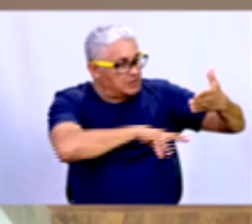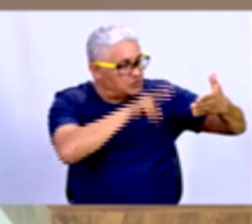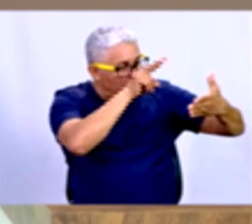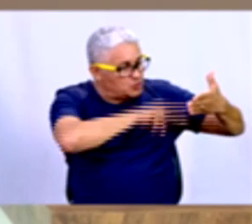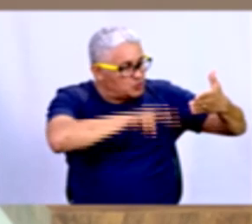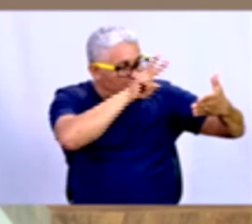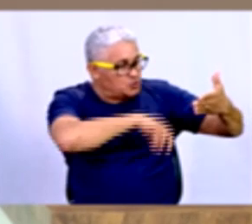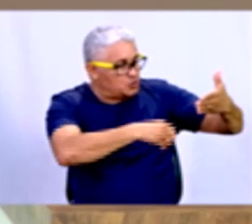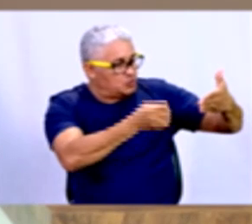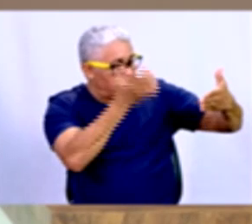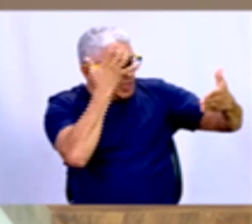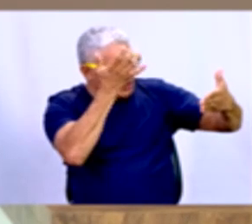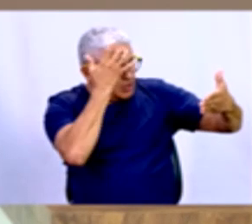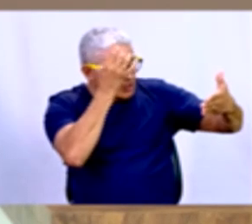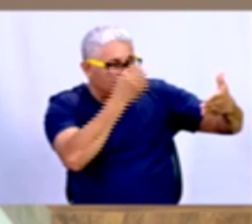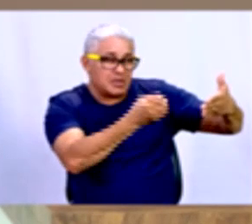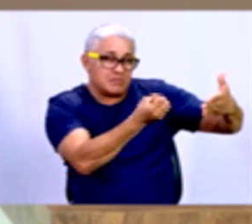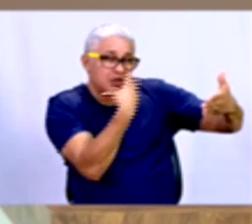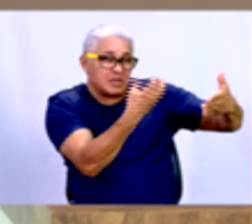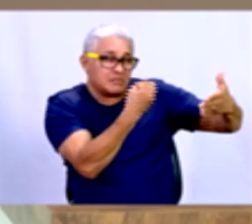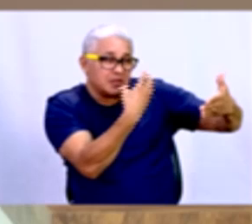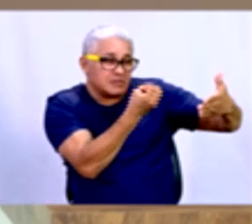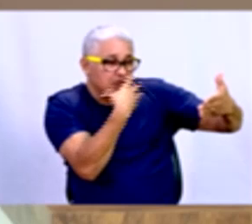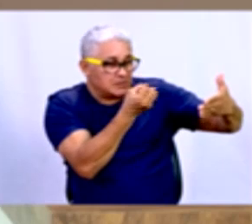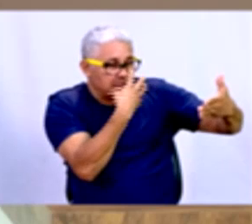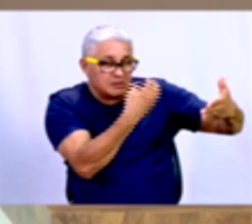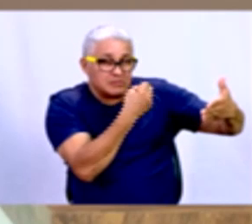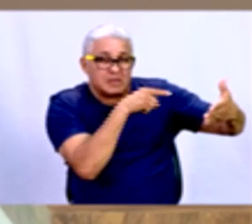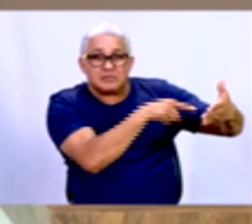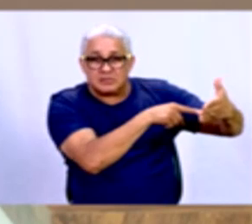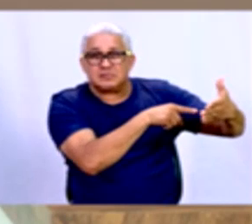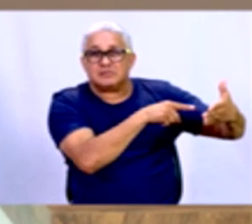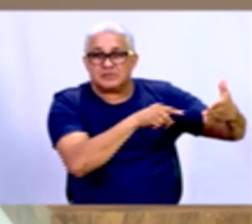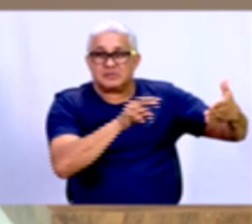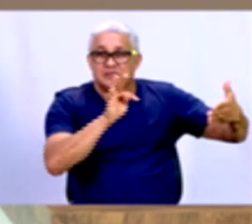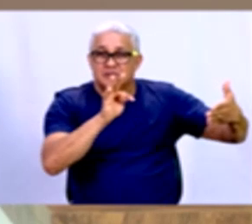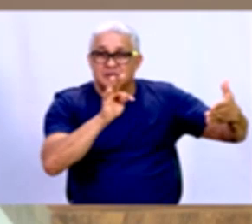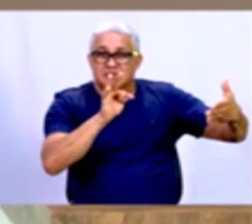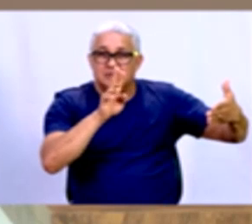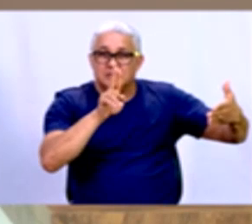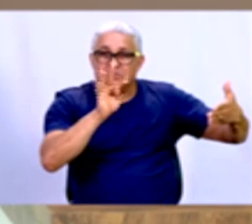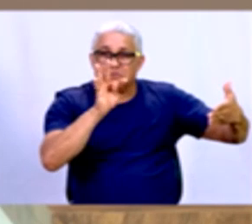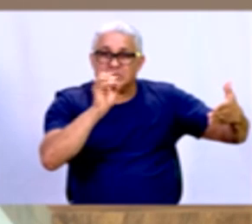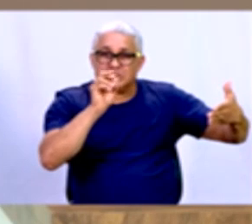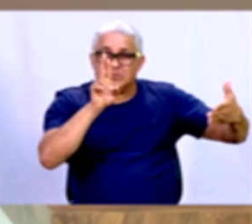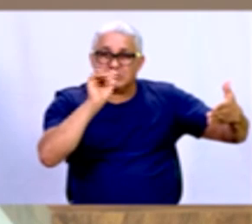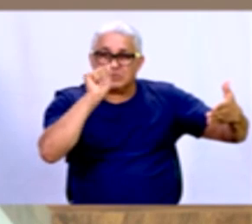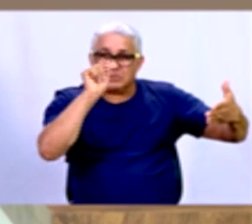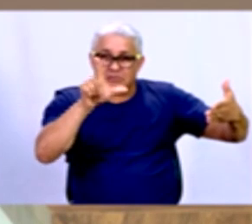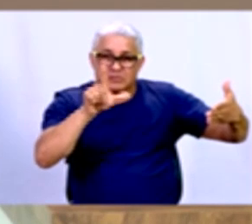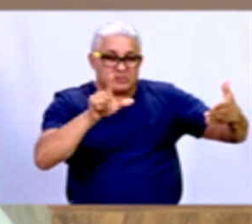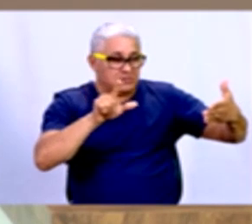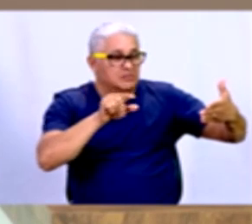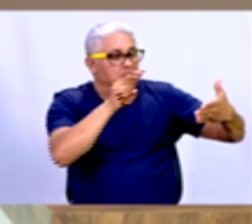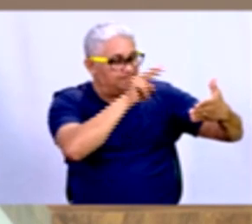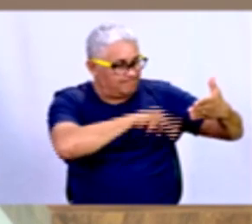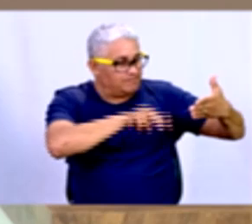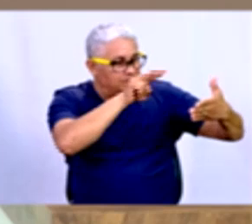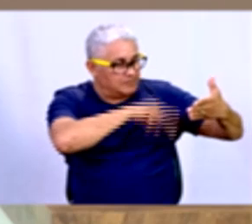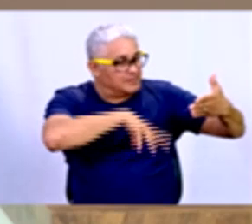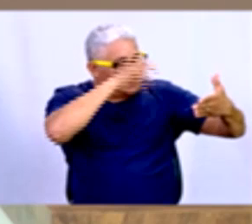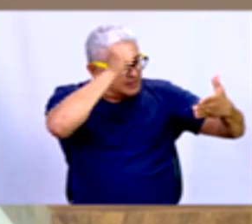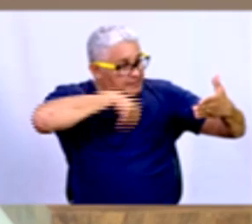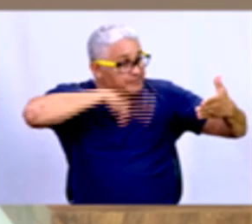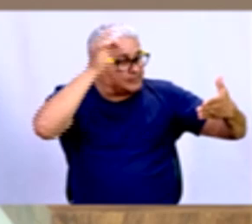outro lugar, né, ou então num Leia-me, mas a gente tendo aquele tutorial embutido, certamente vai fazer com que a pessoa aprenda